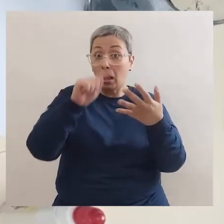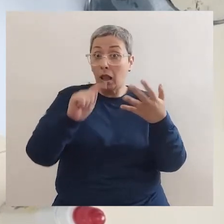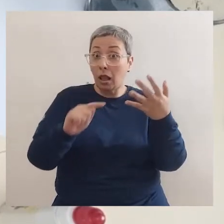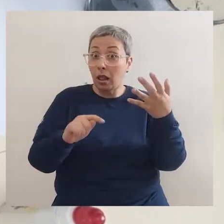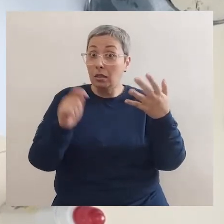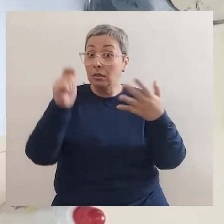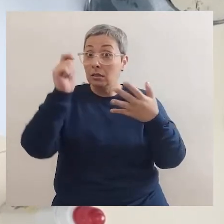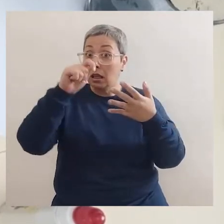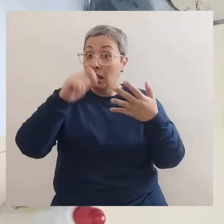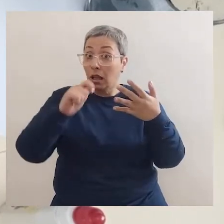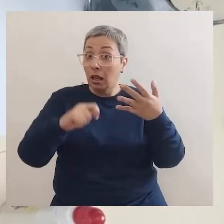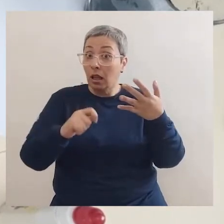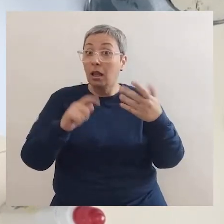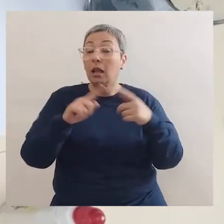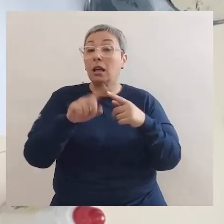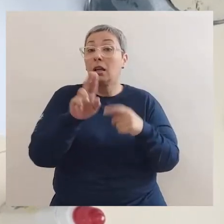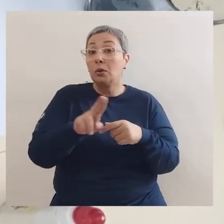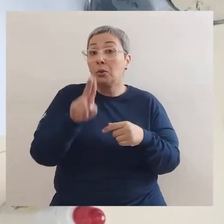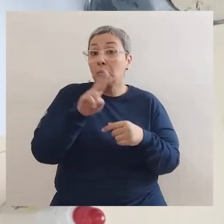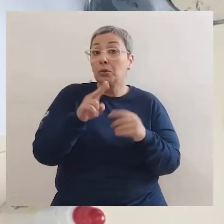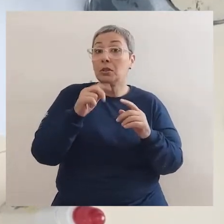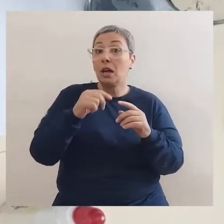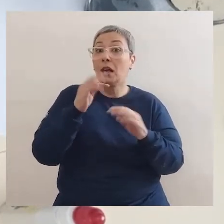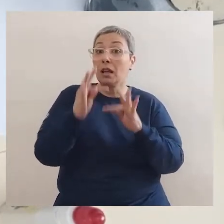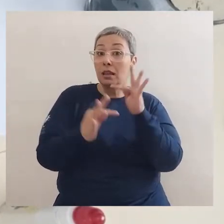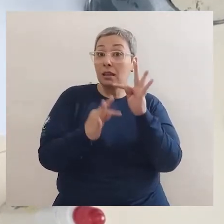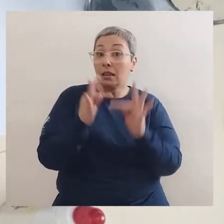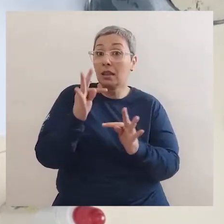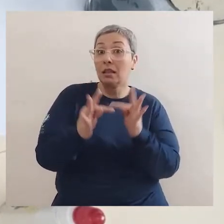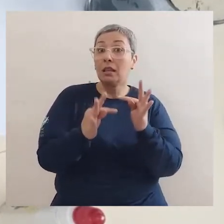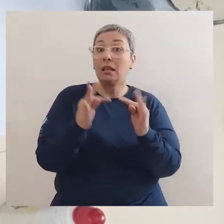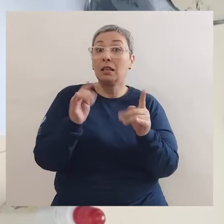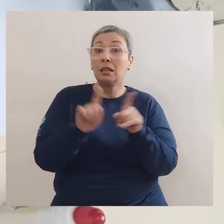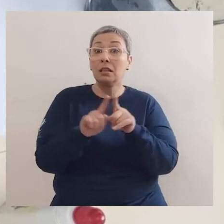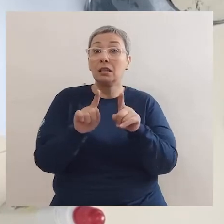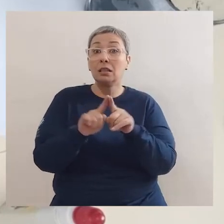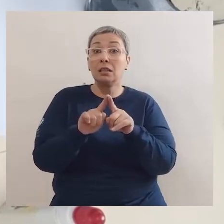né? Usando essa técnica aqui